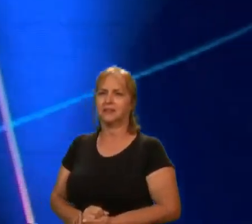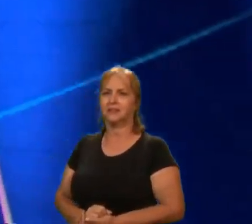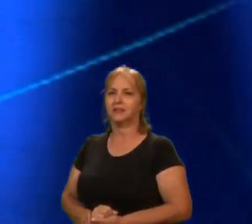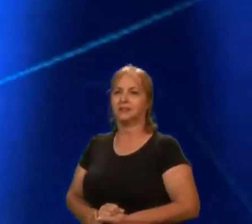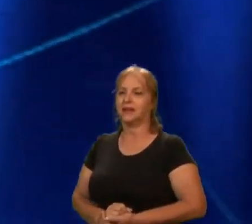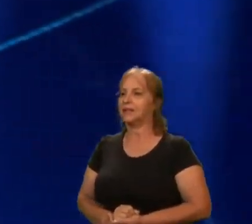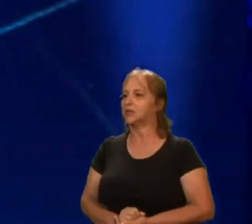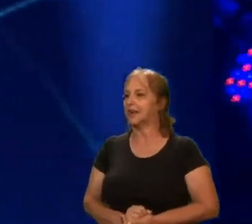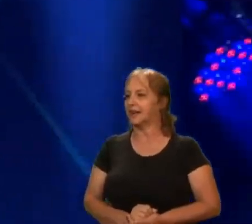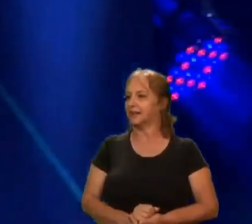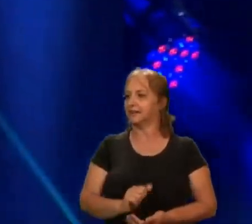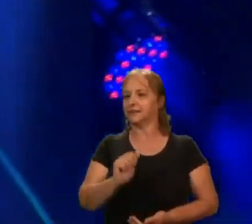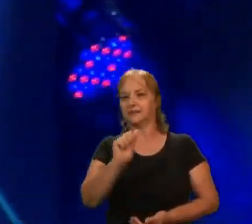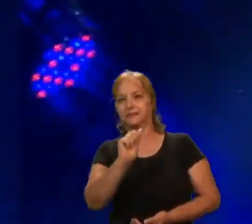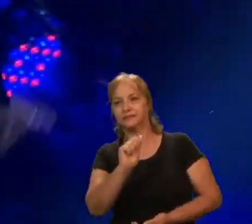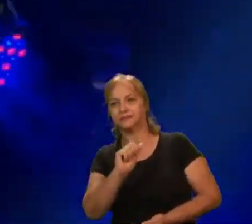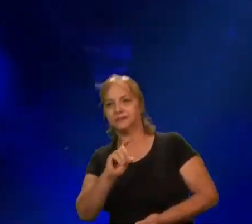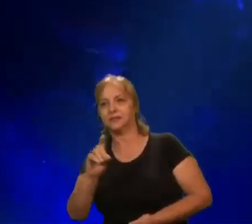Adonai